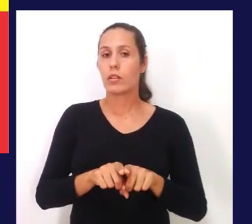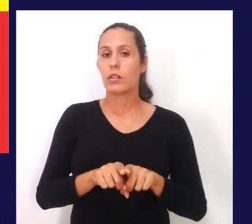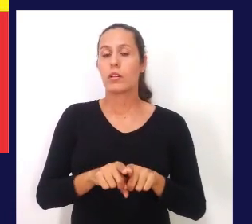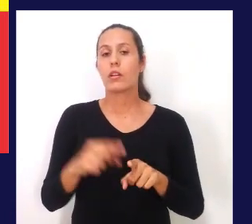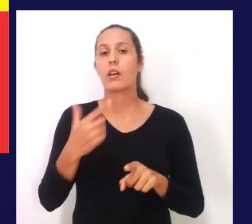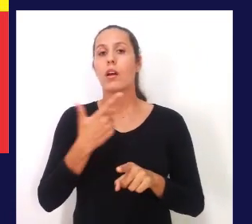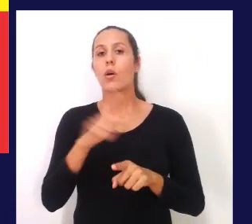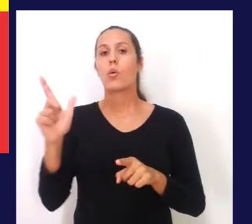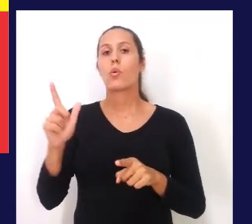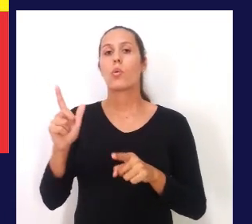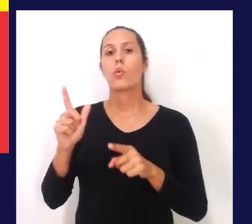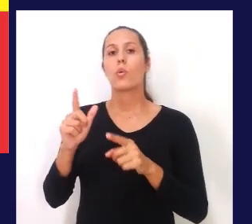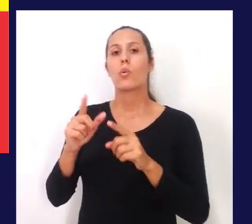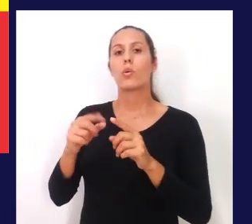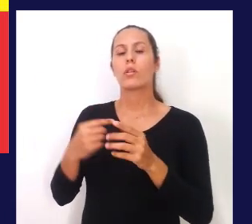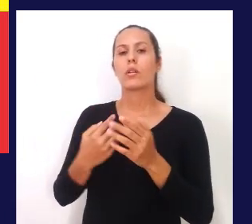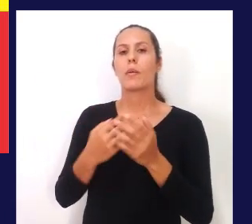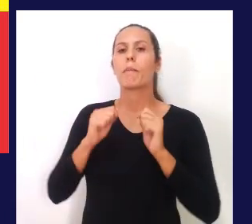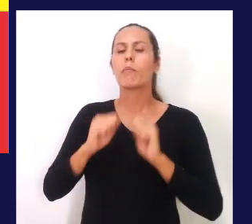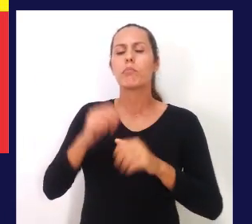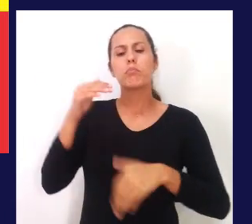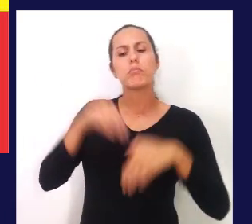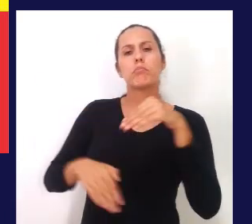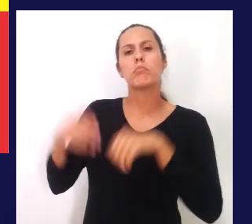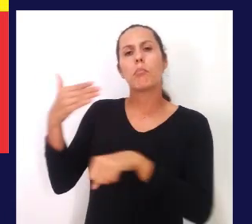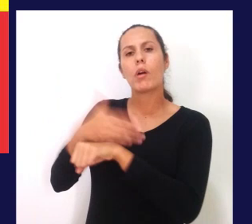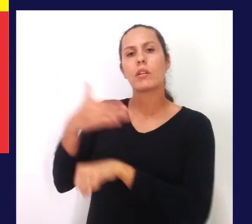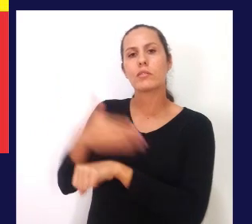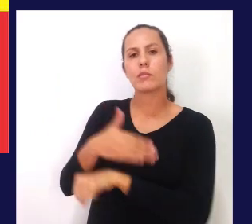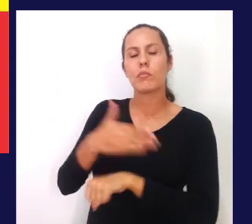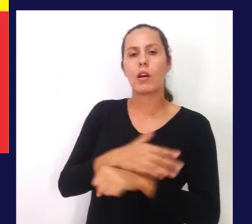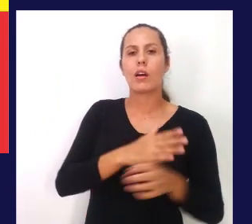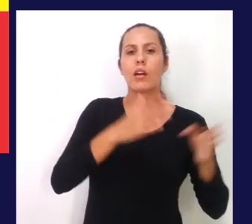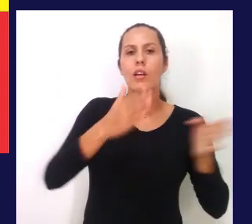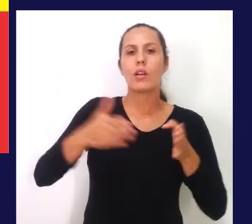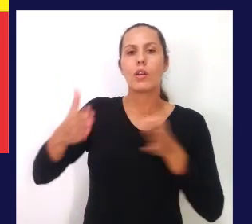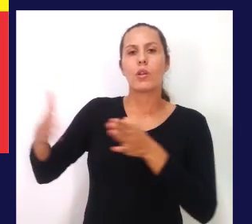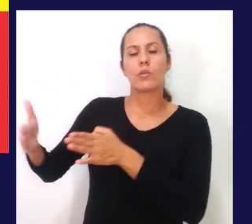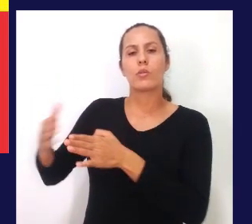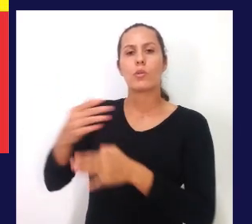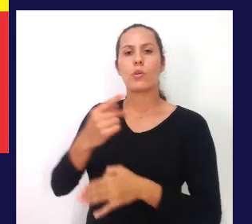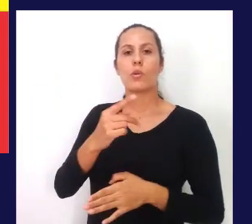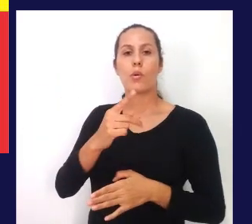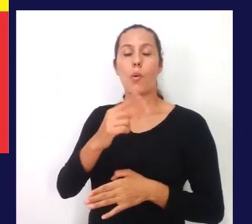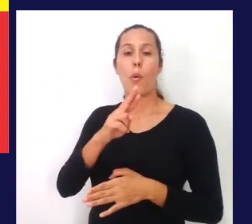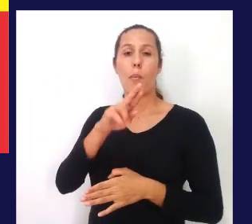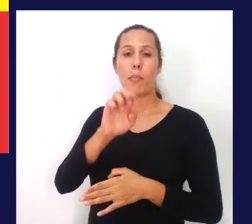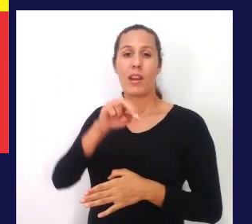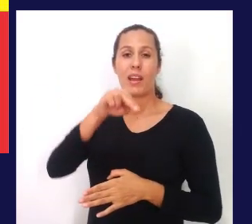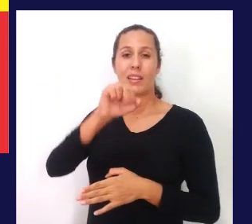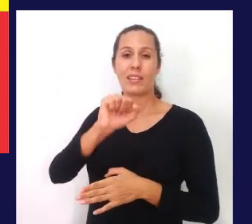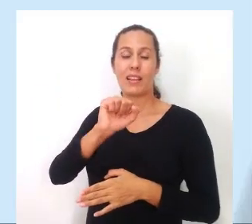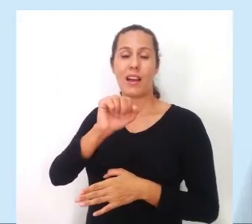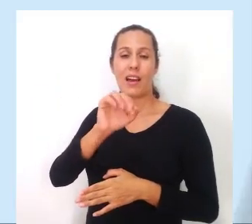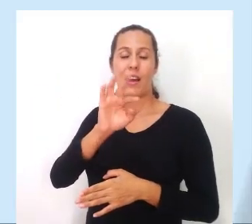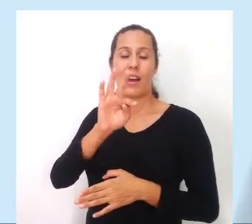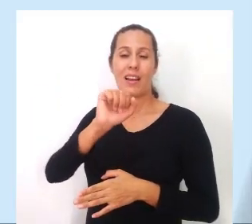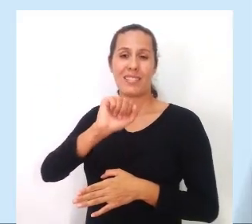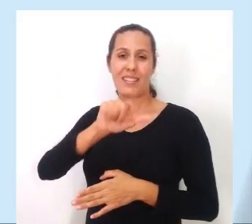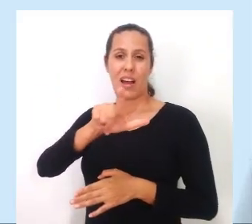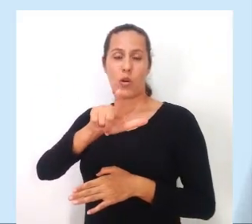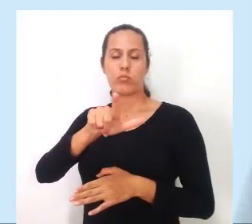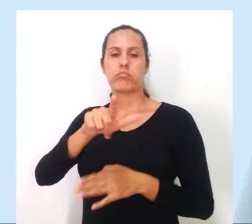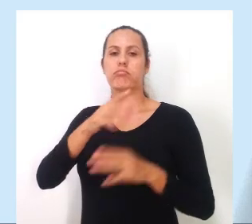deverá ser inserida aí um programa de cuidados de pré-natal adequados. E